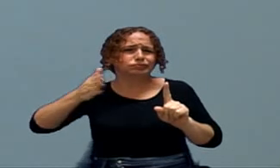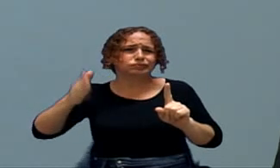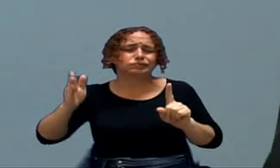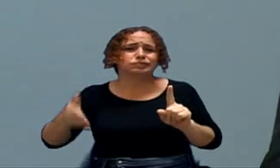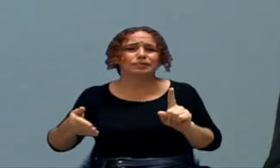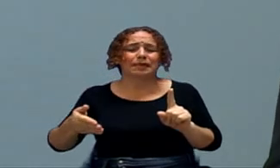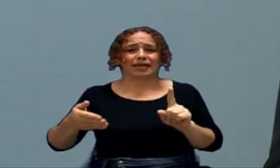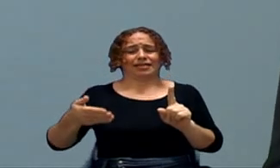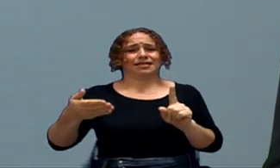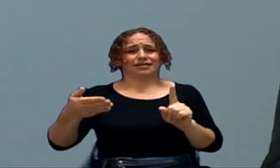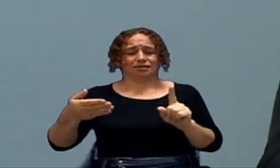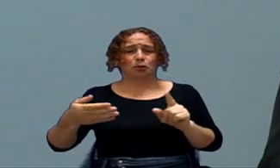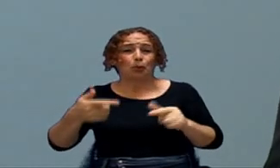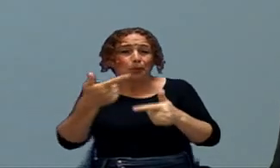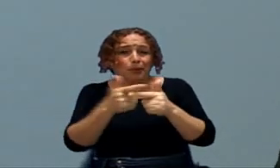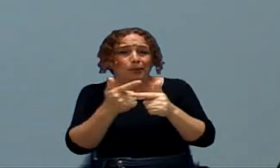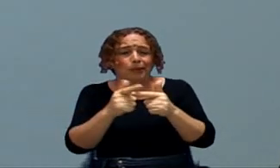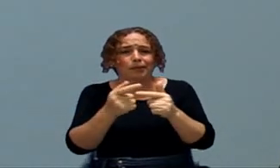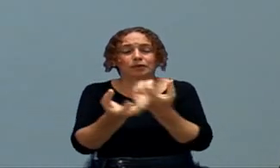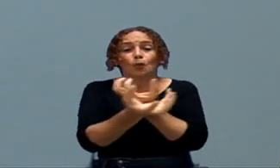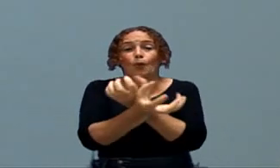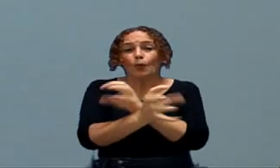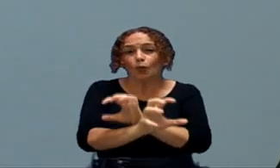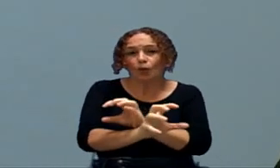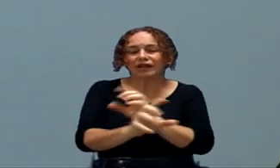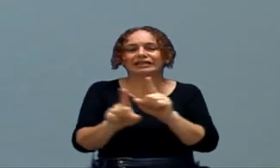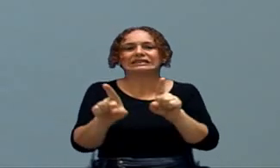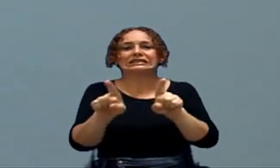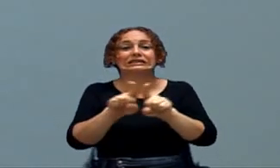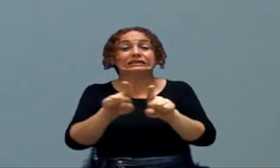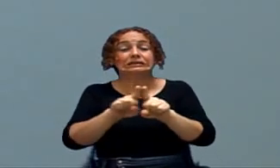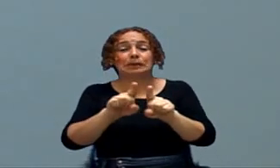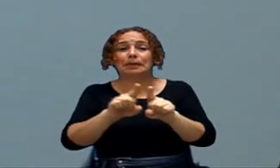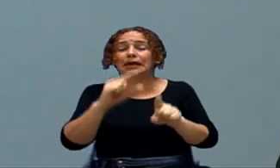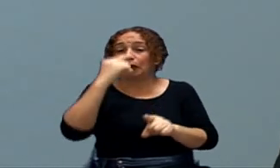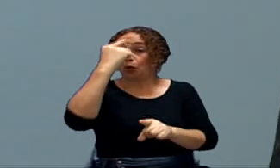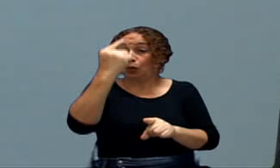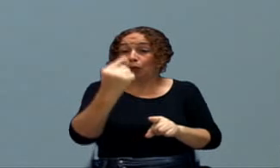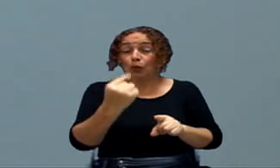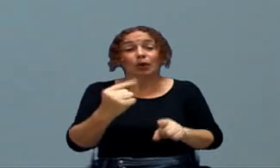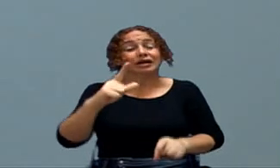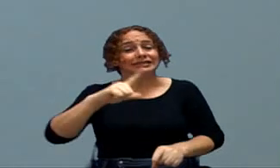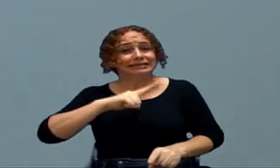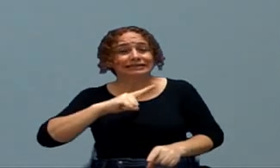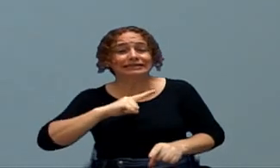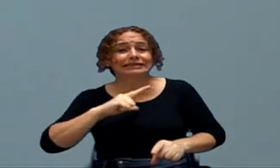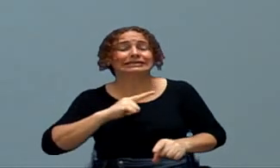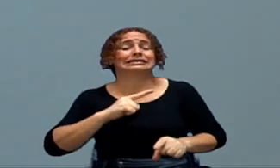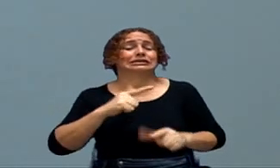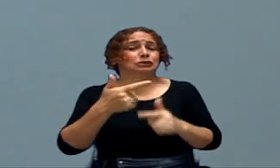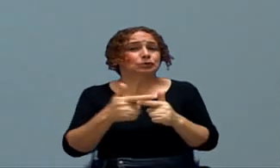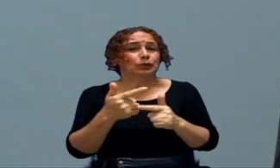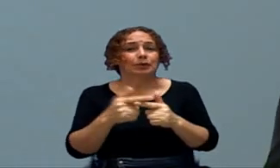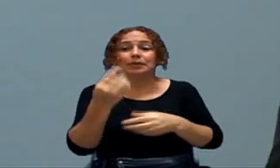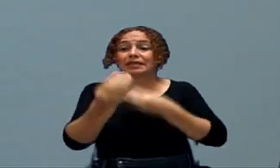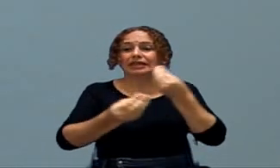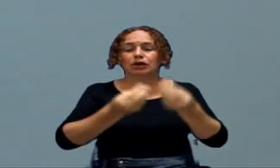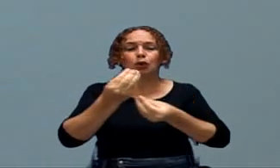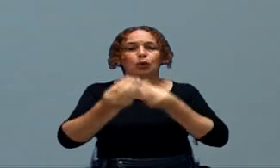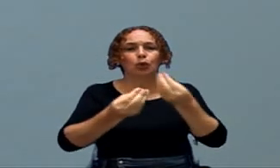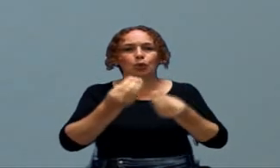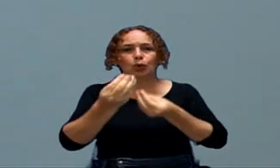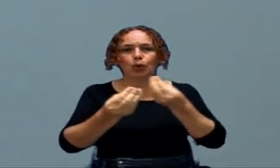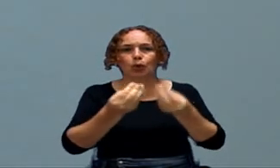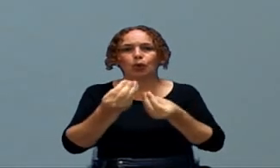certa deficiência, e até de que forma que os veterinários deram suporte para a Raíssa, né? E o